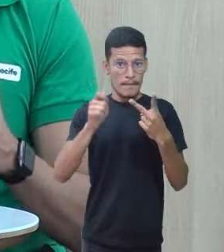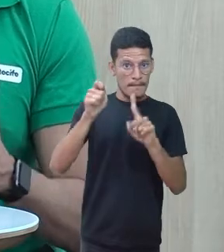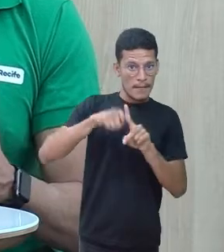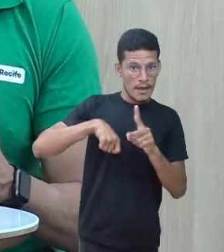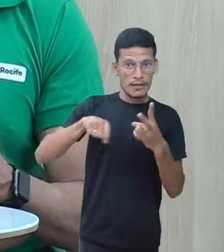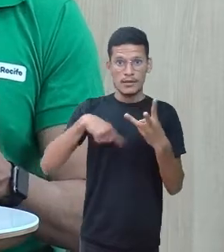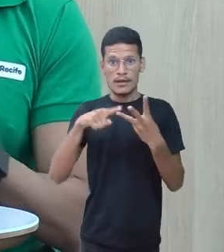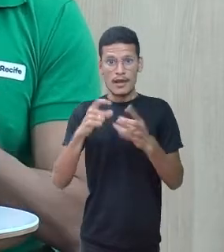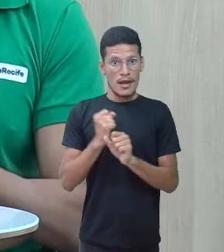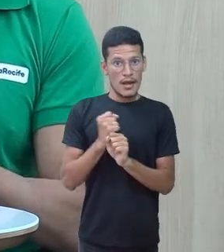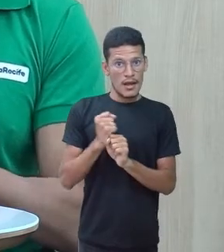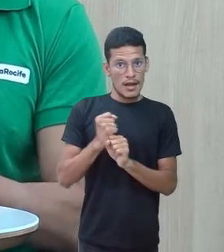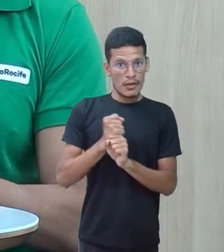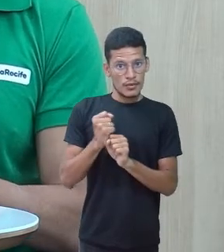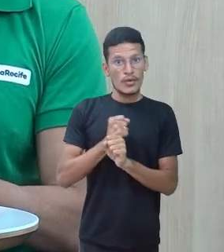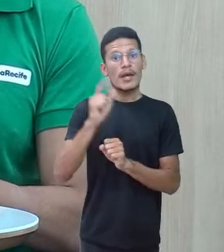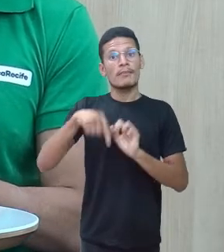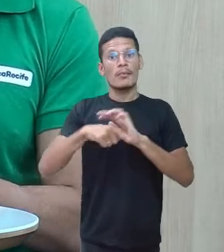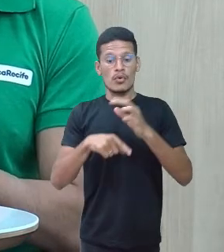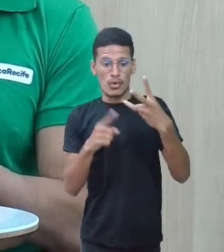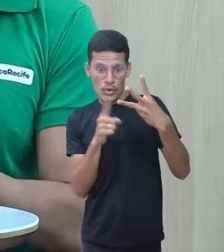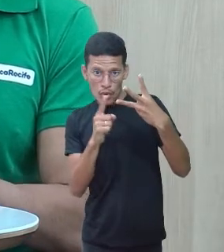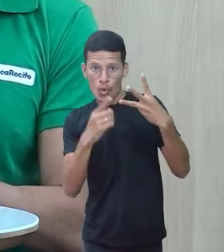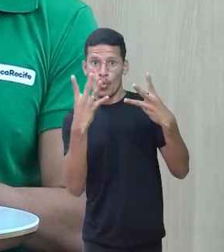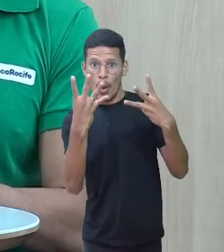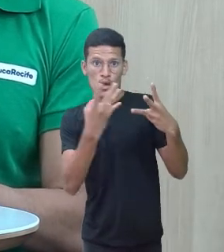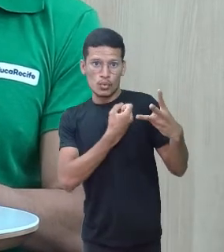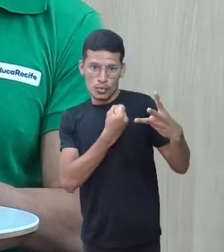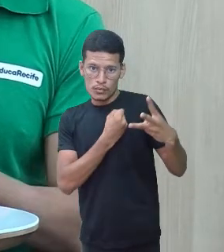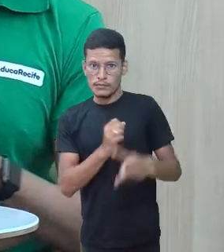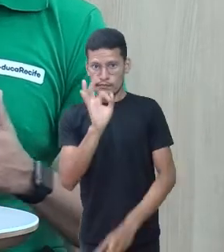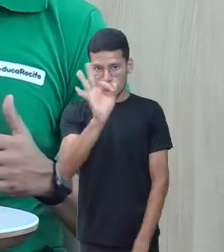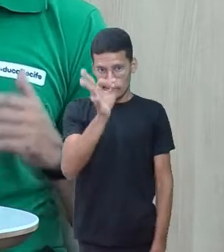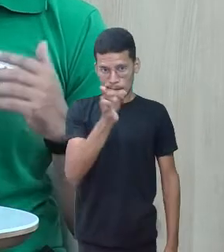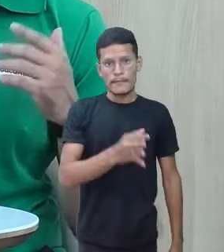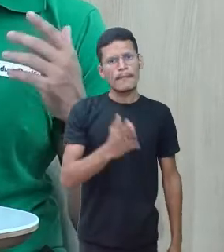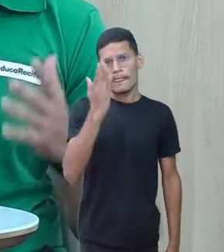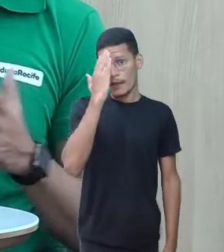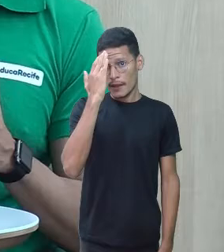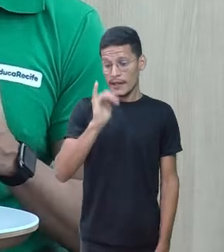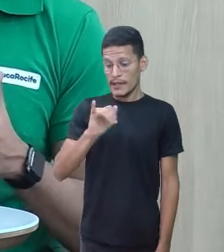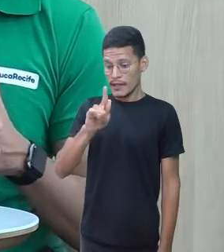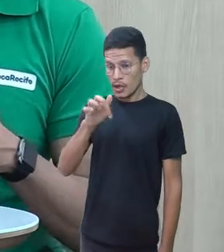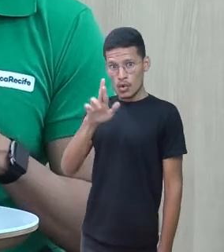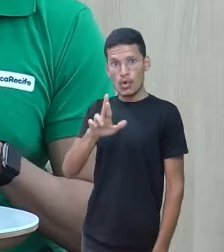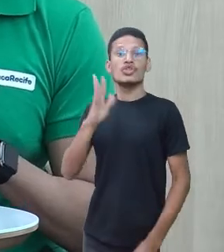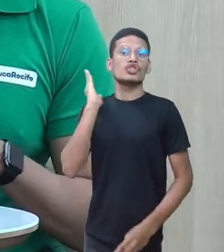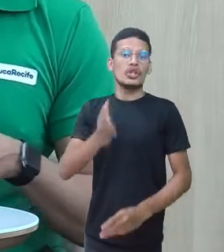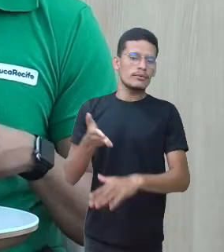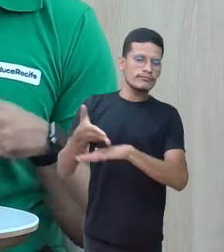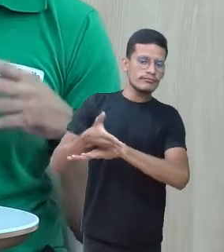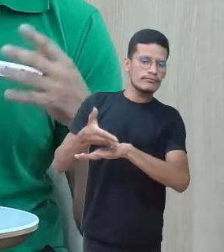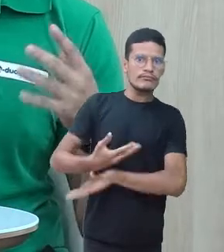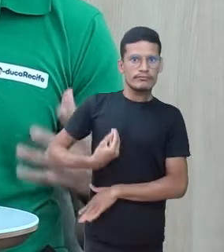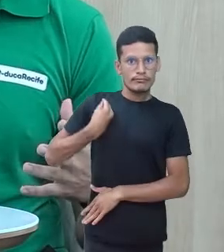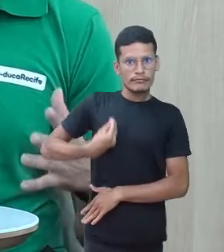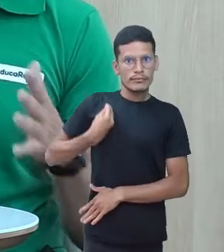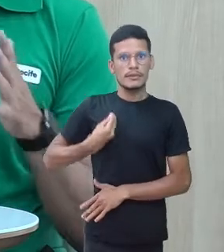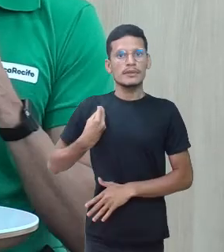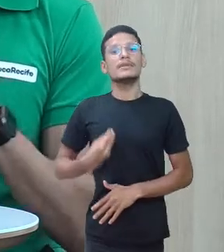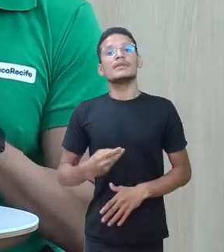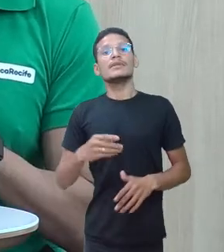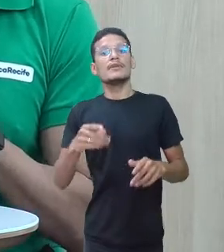para o mês e 4 dígitos para o ano, tá joia? O Igor já está presente aqui na sala, já nos deu bom